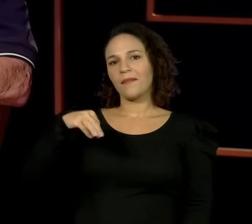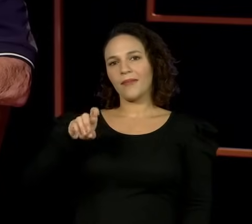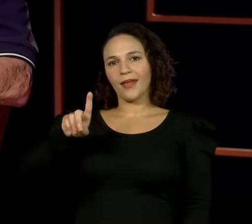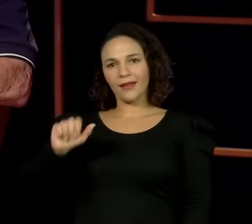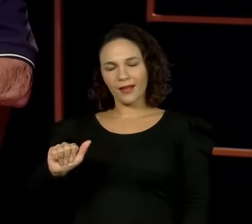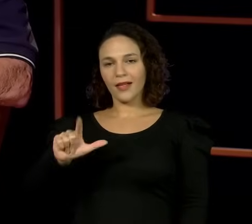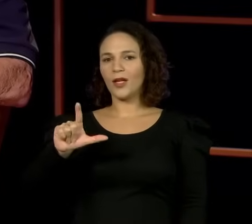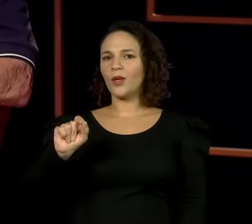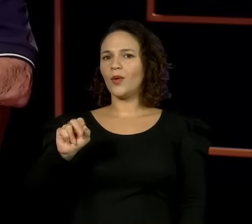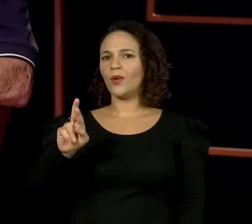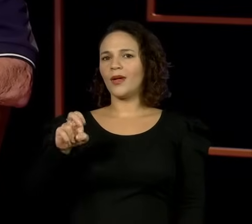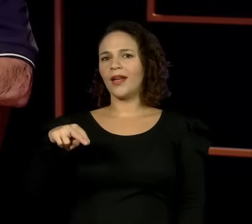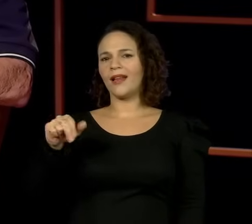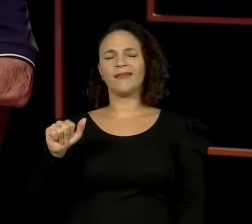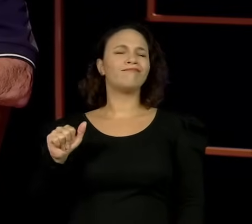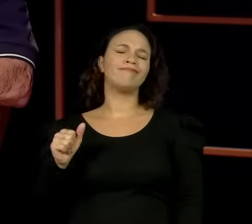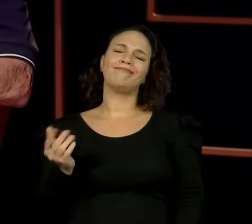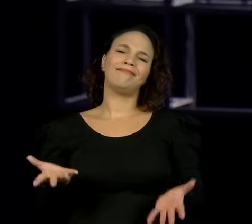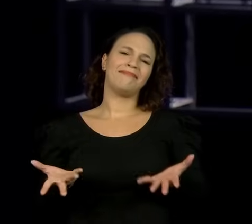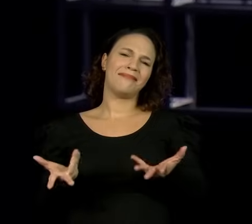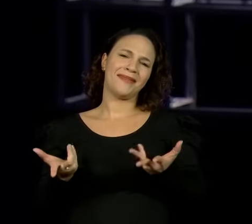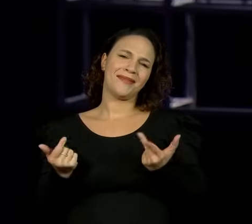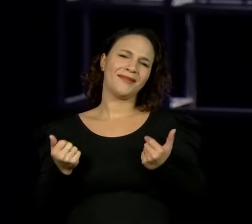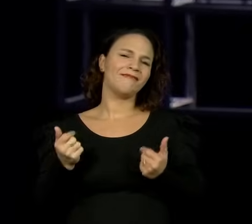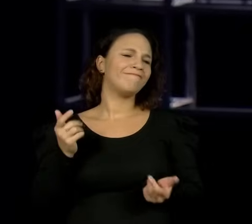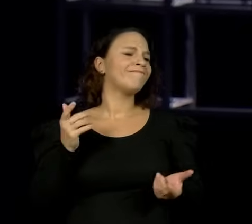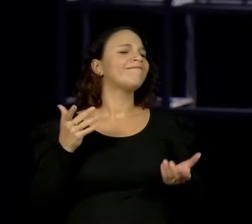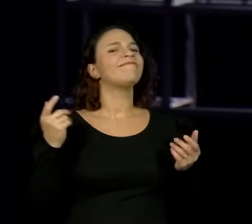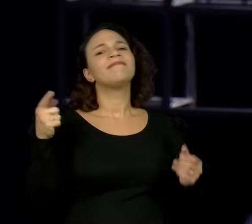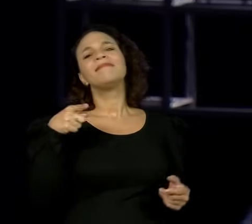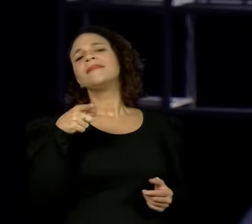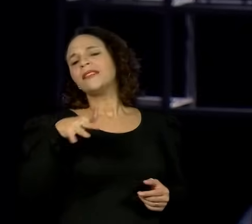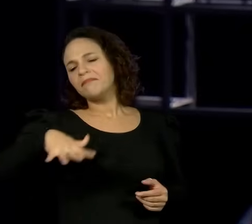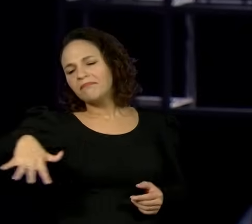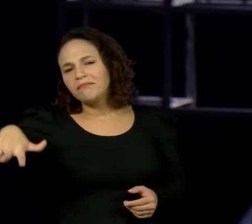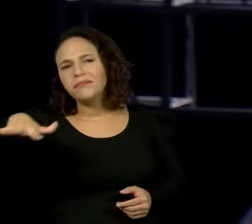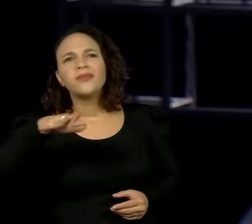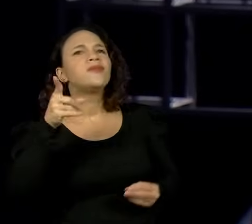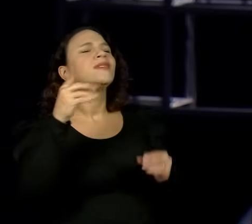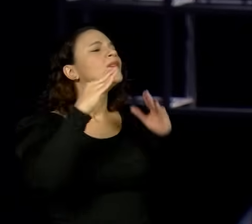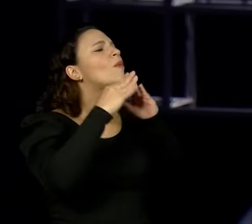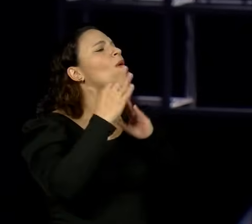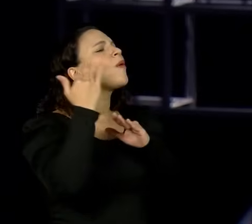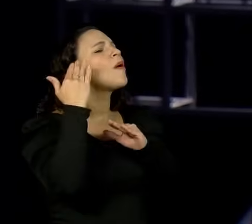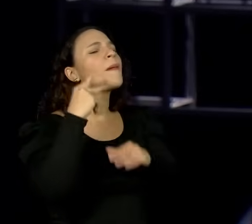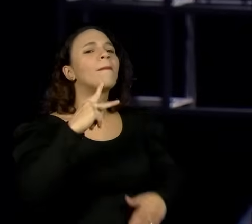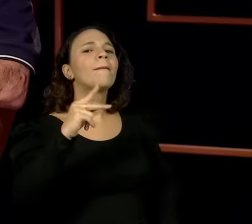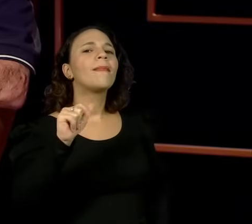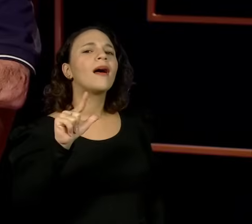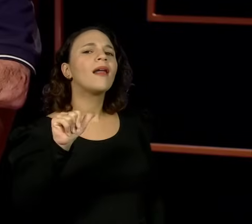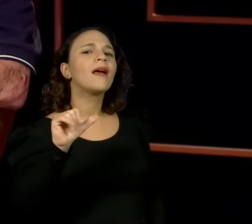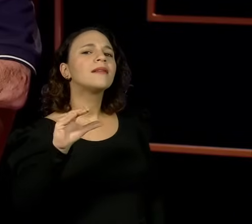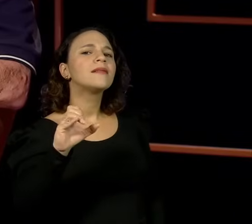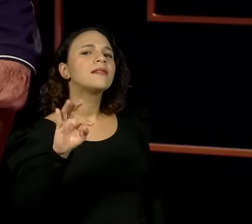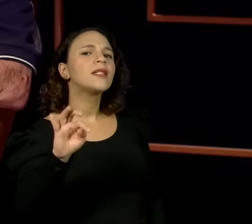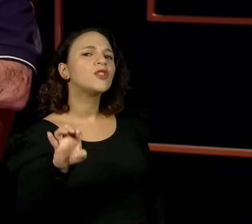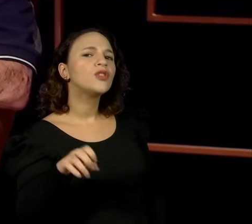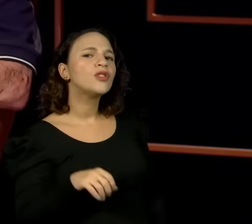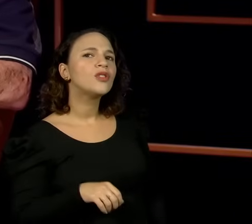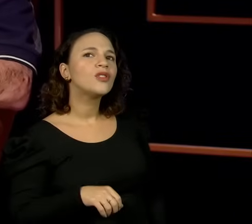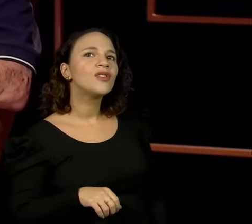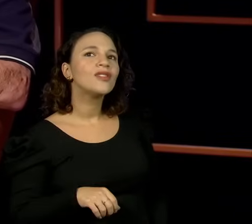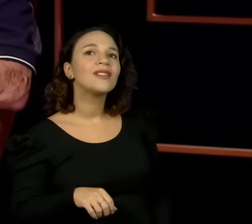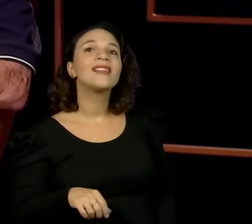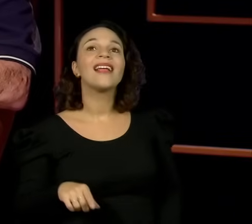Aí foi uma delícia. Em que momento vocês chegaram a morar num palacete? No